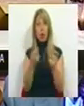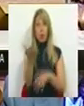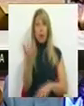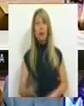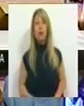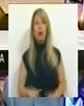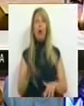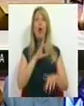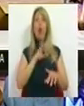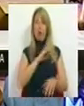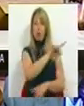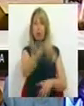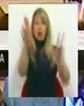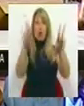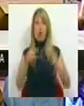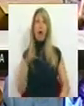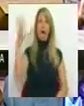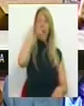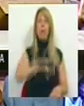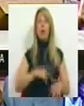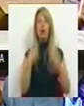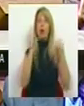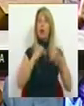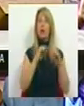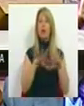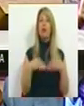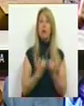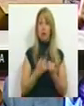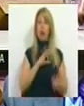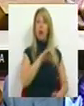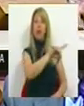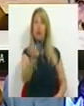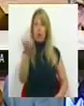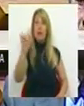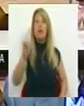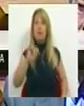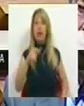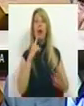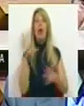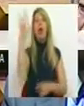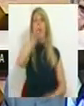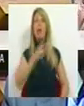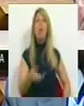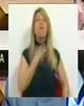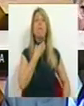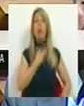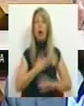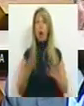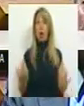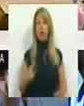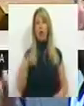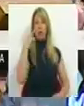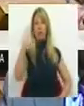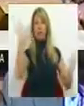nunca serão campeões da concertação social. Os senhores são, sim, campeões da bancarrota e, por isso, deixo esse